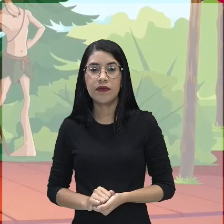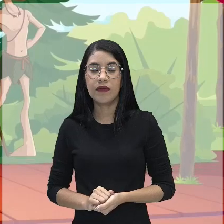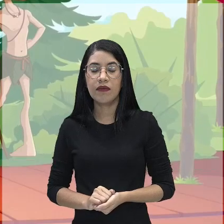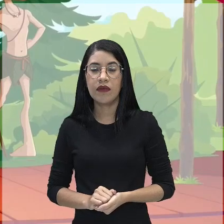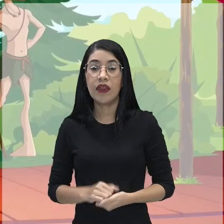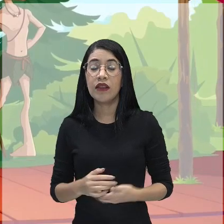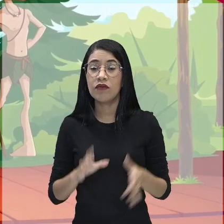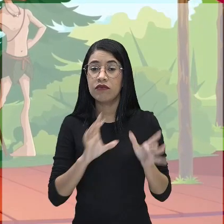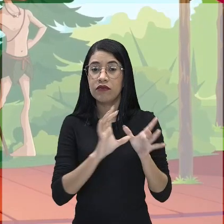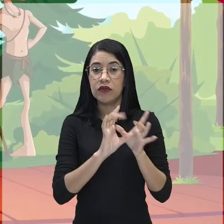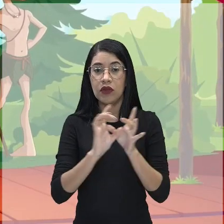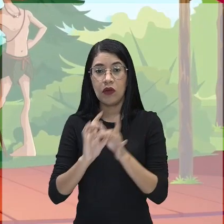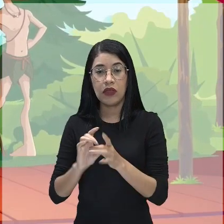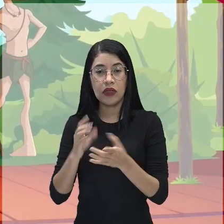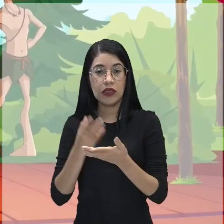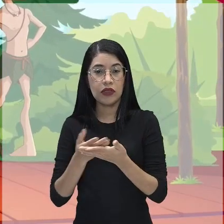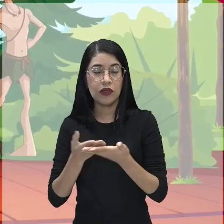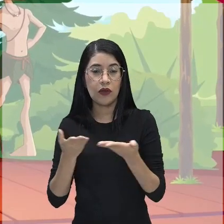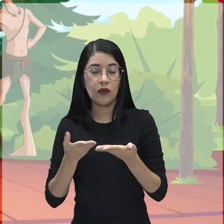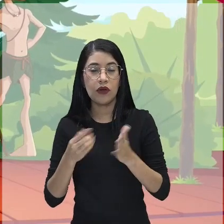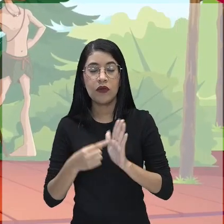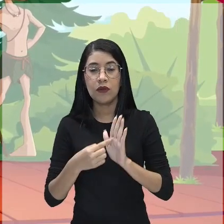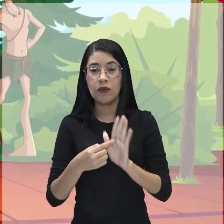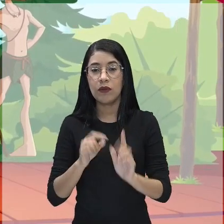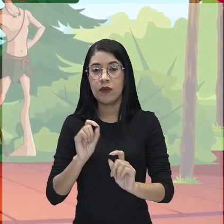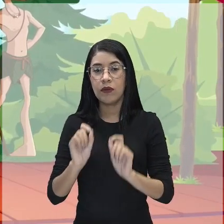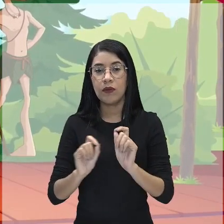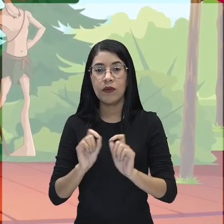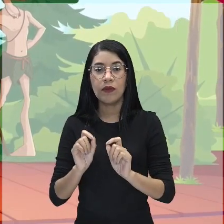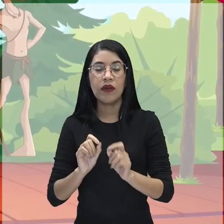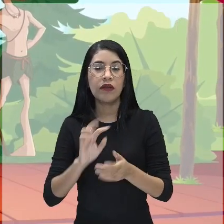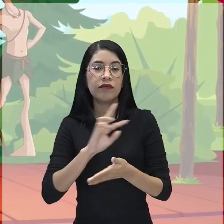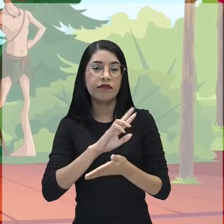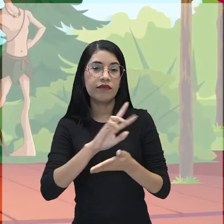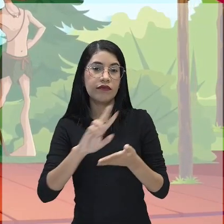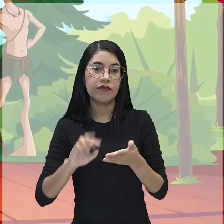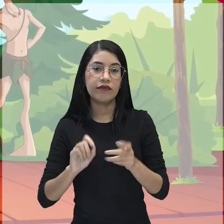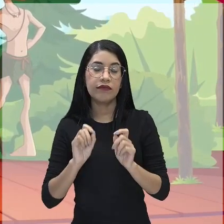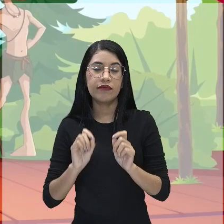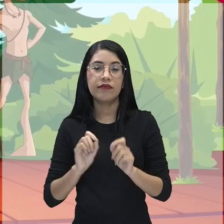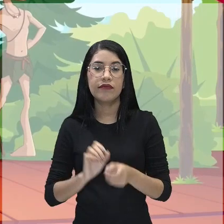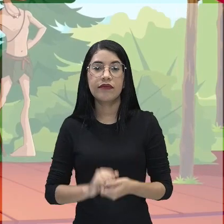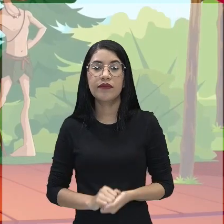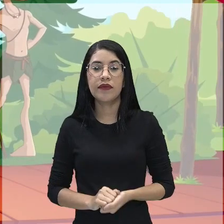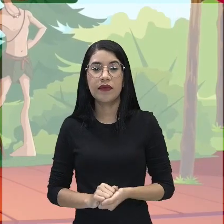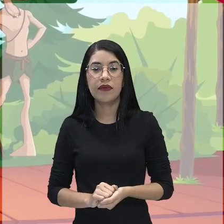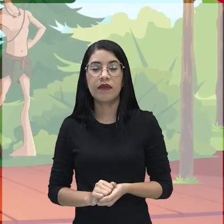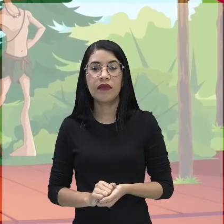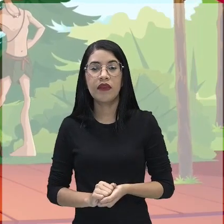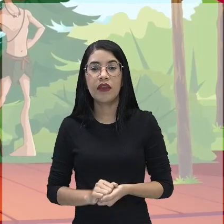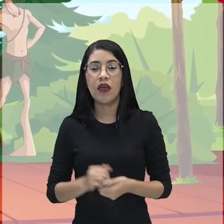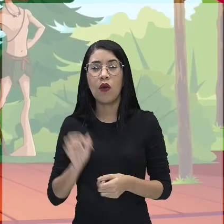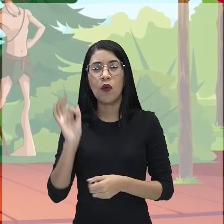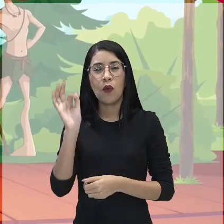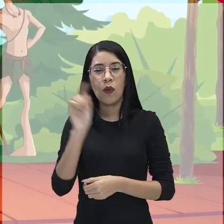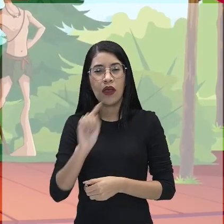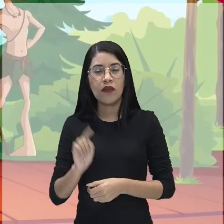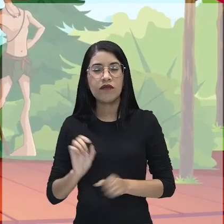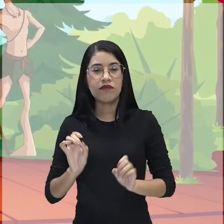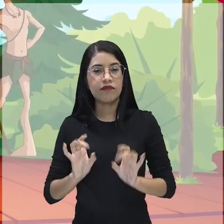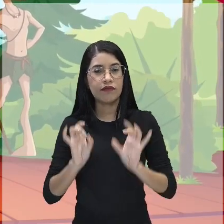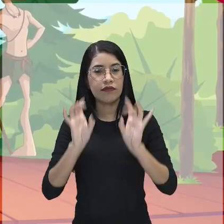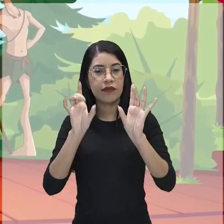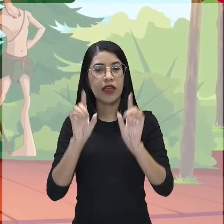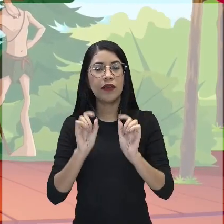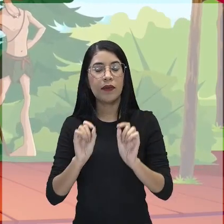desse contexto, eu trouxe para vocês aqui, né, na medida do possível, esses efeitos especiais,